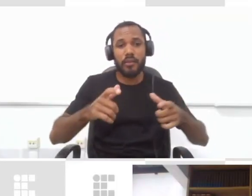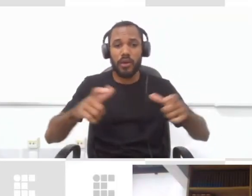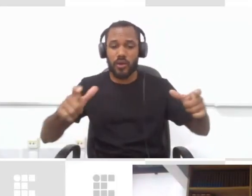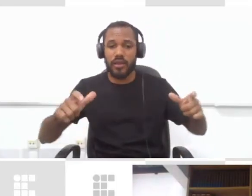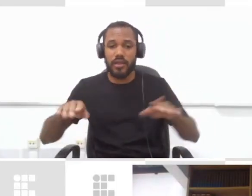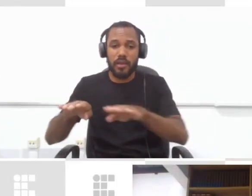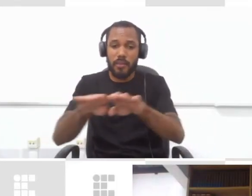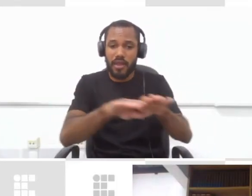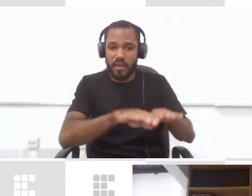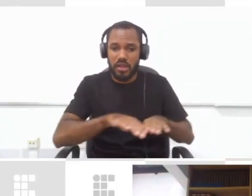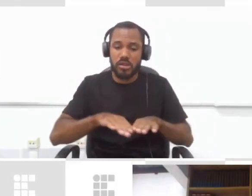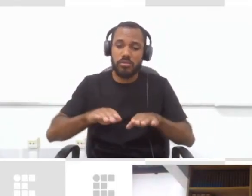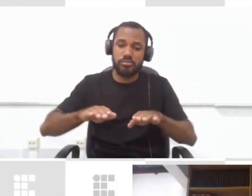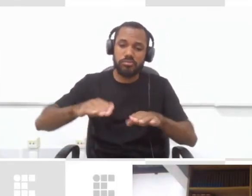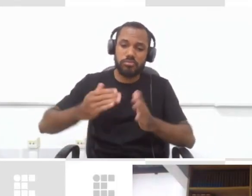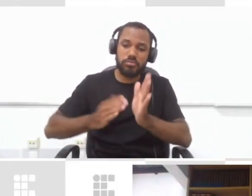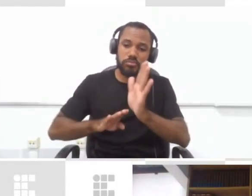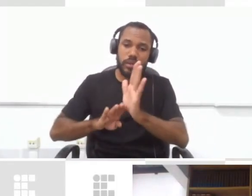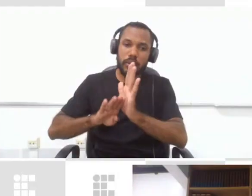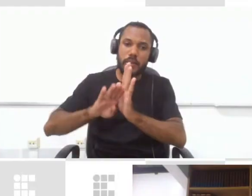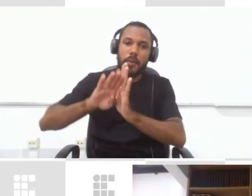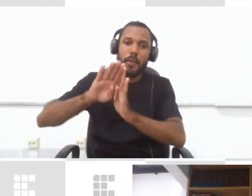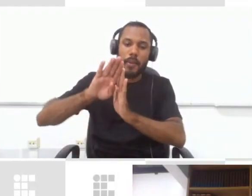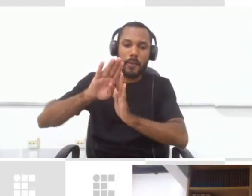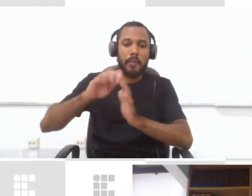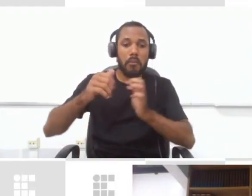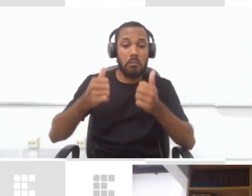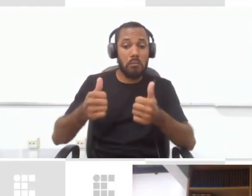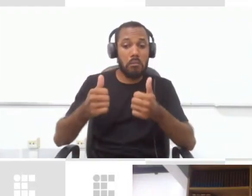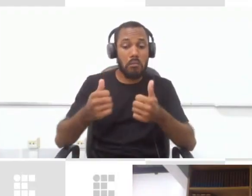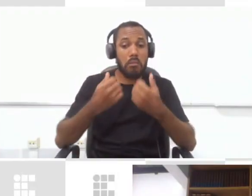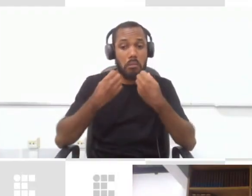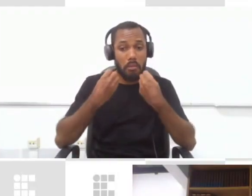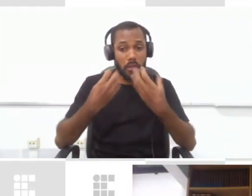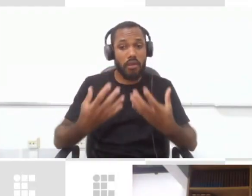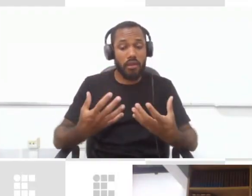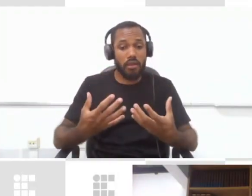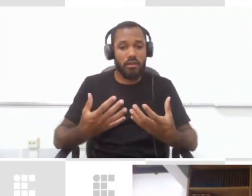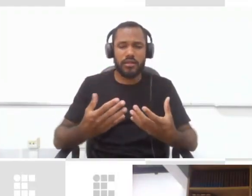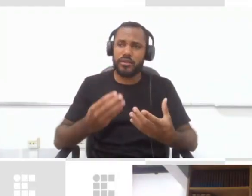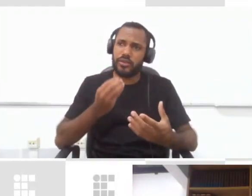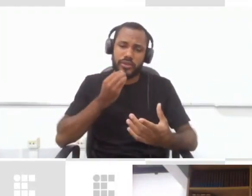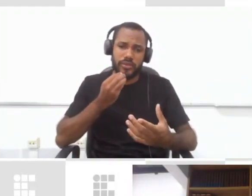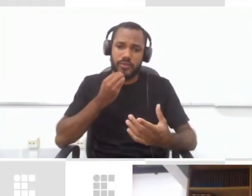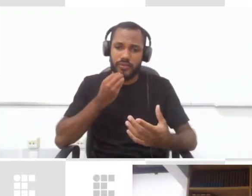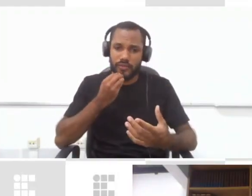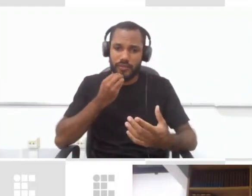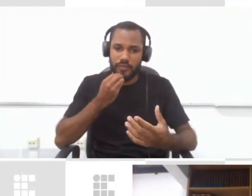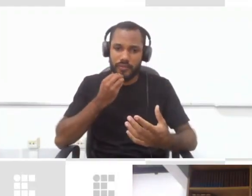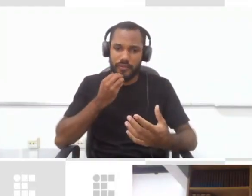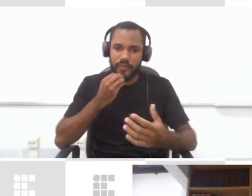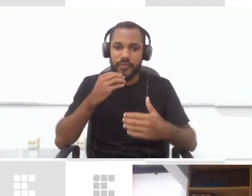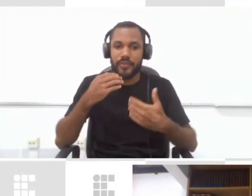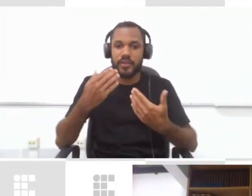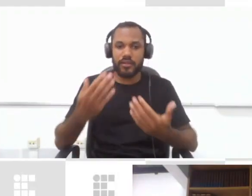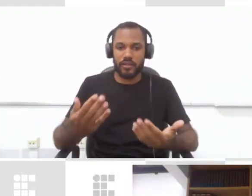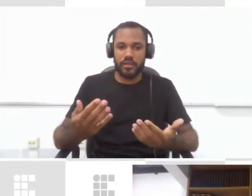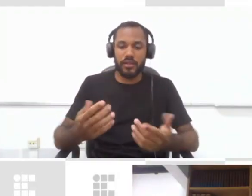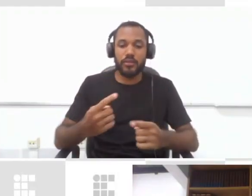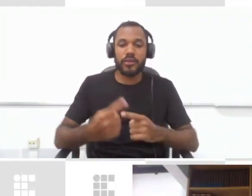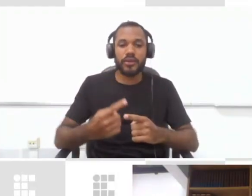civilizacionais que nós tivemos de 45 para cá. Isso é inegável, é inegável. E isso se